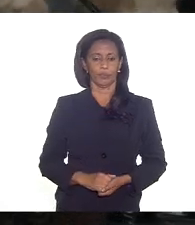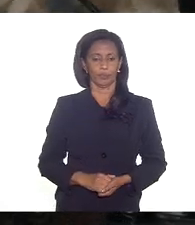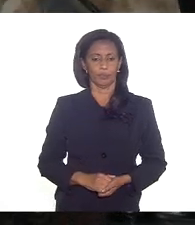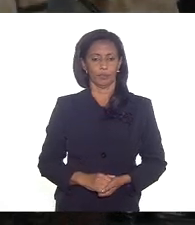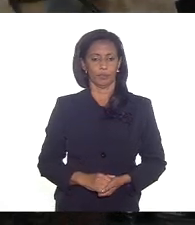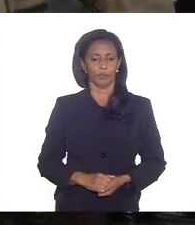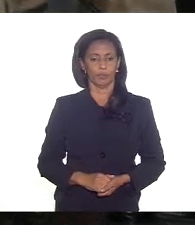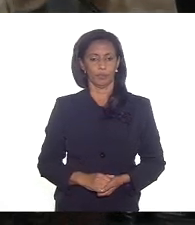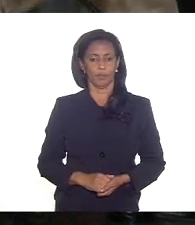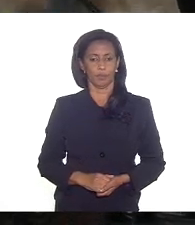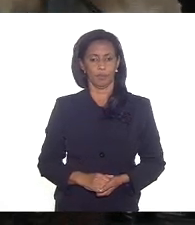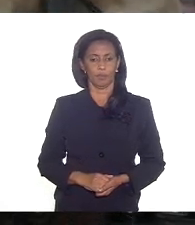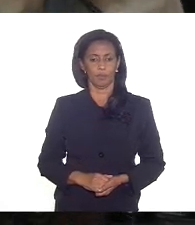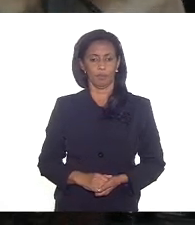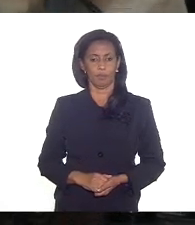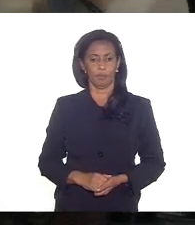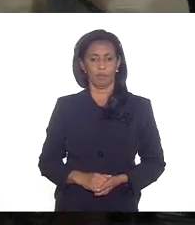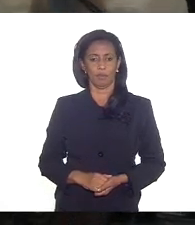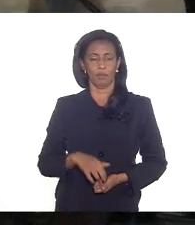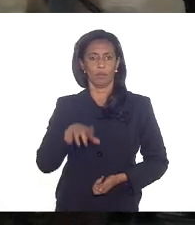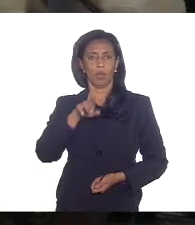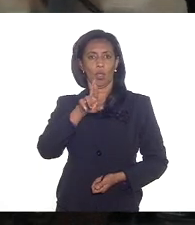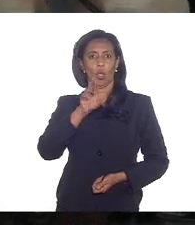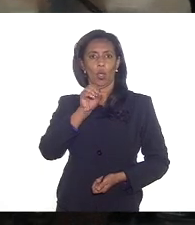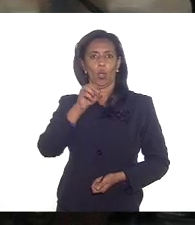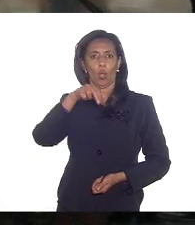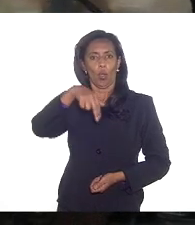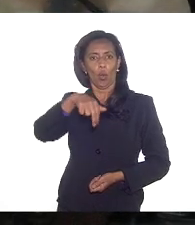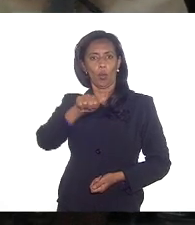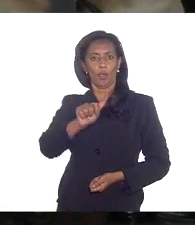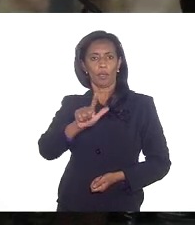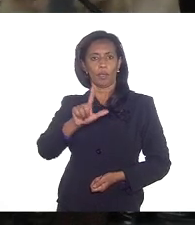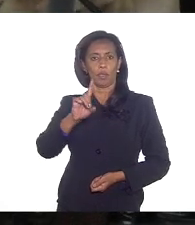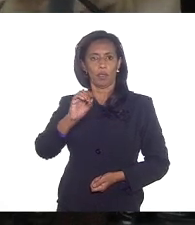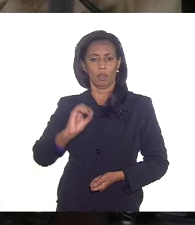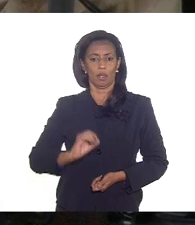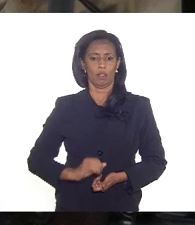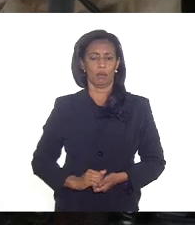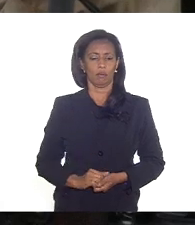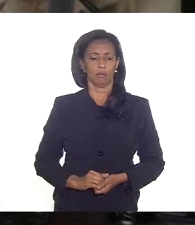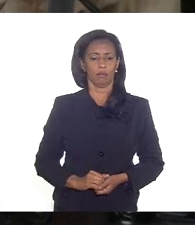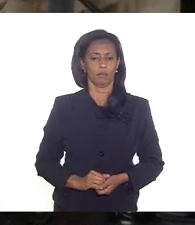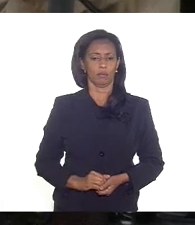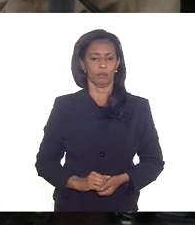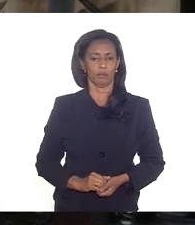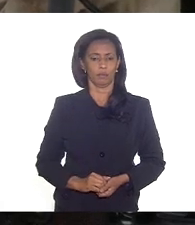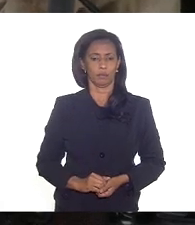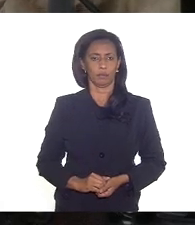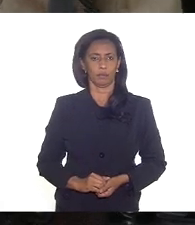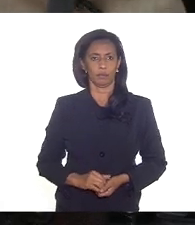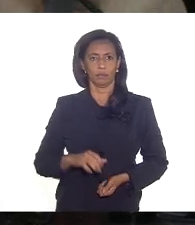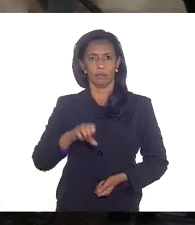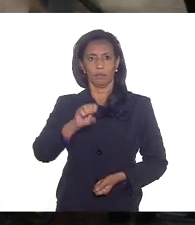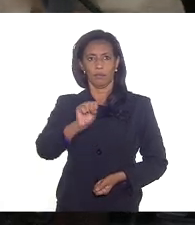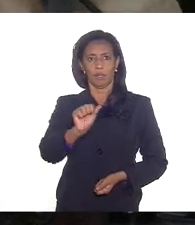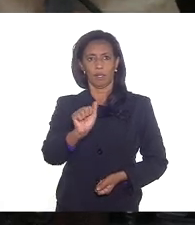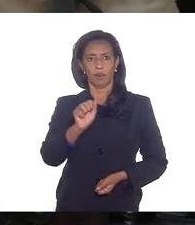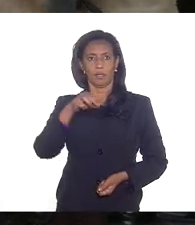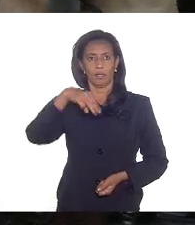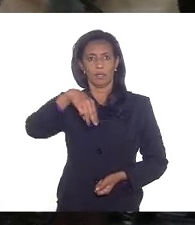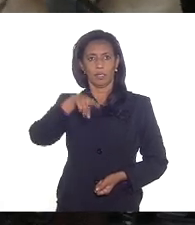Amorim capital do haruma Ronaldo anquieta estado Ronaldo Tieta Deputado Samuel